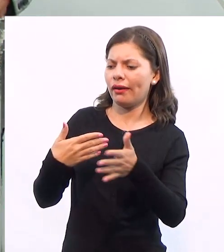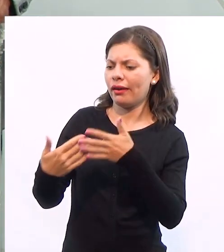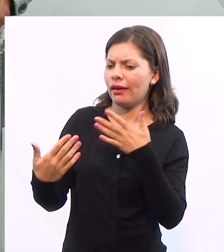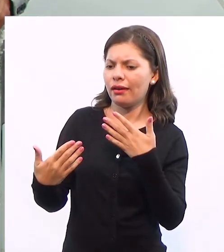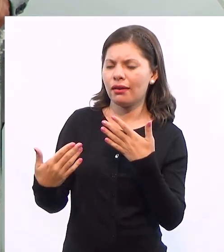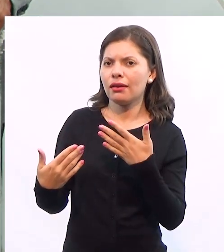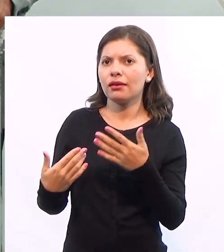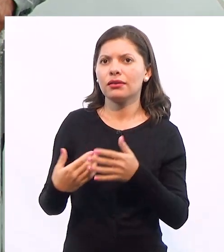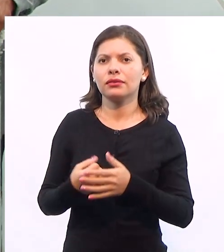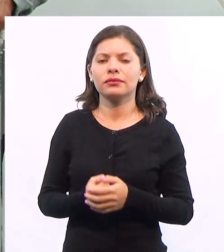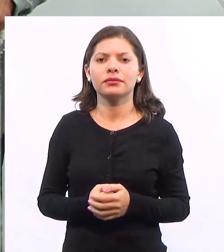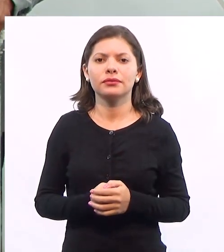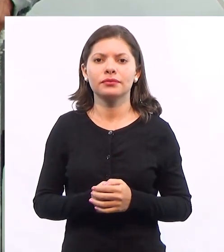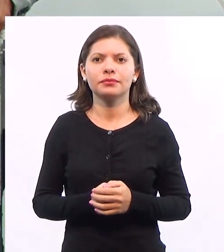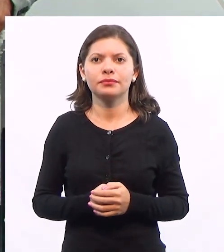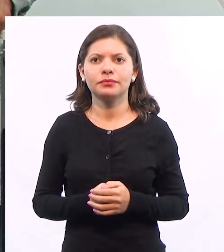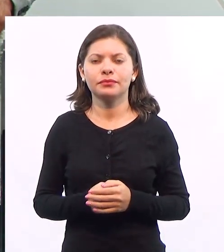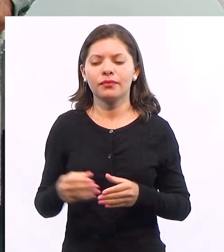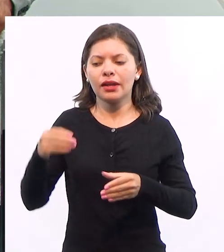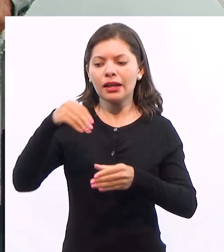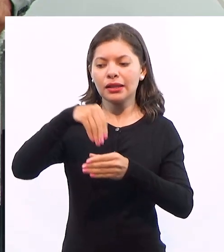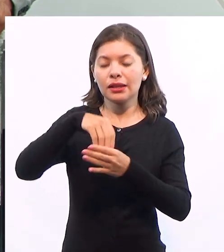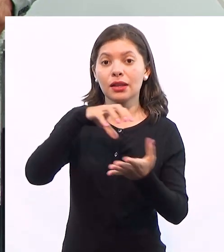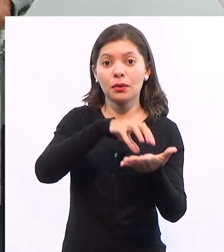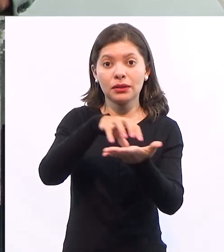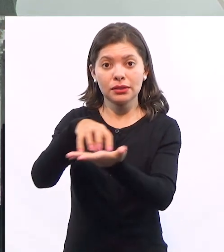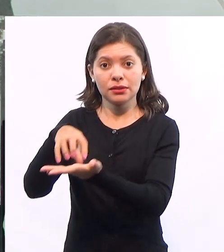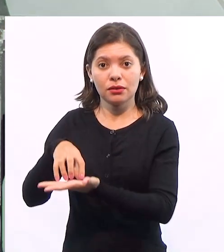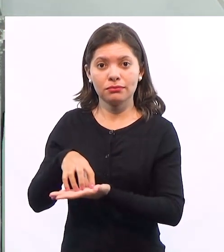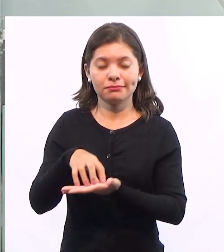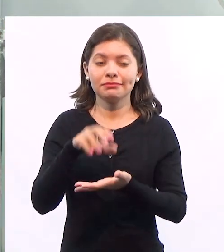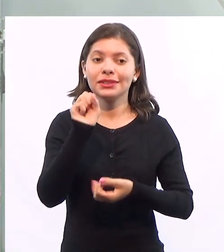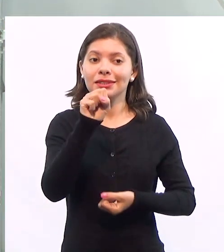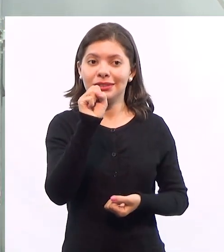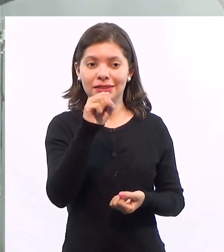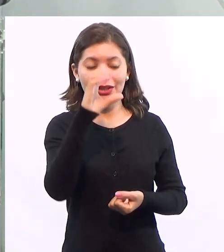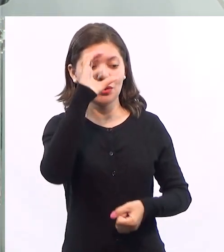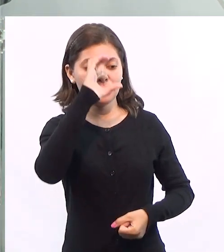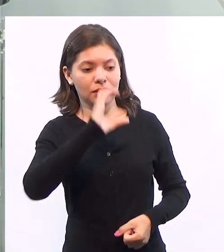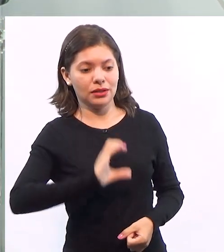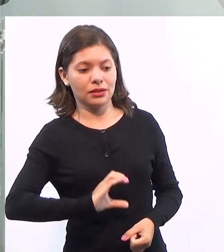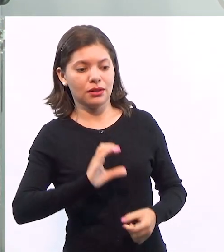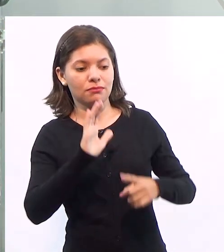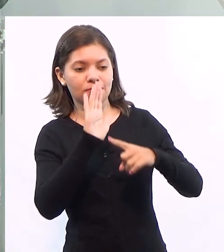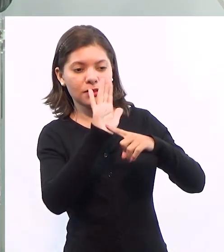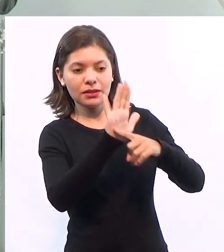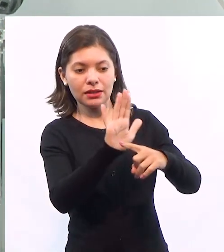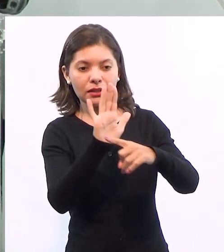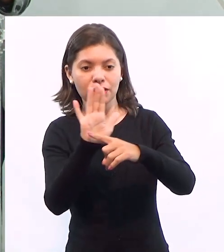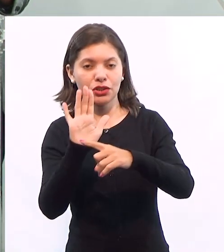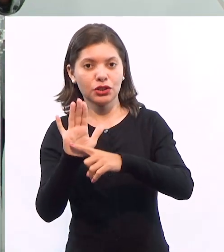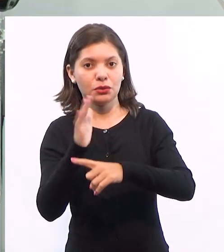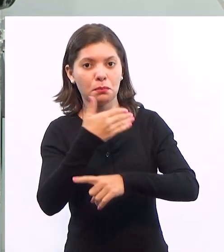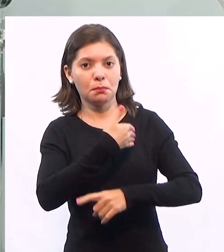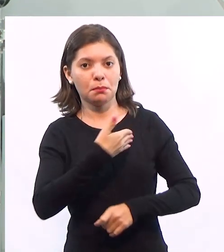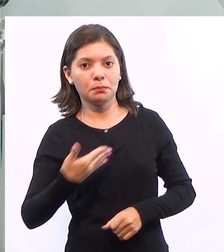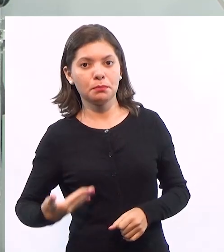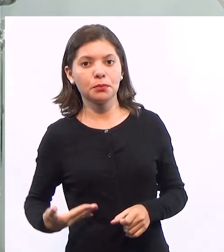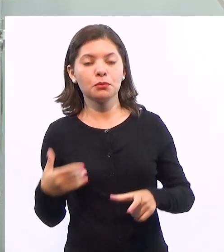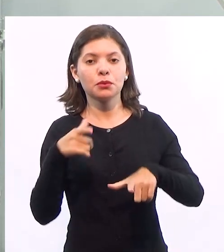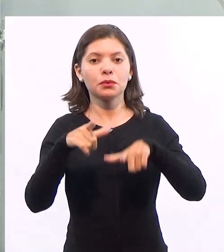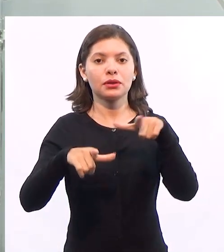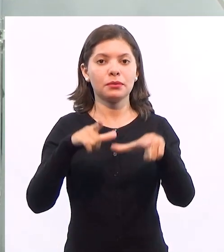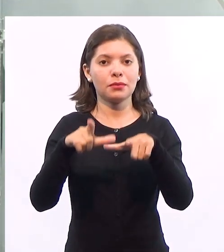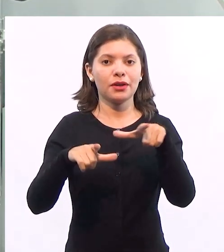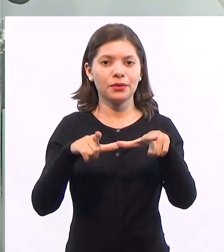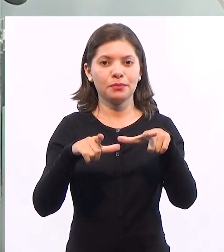privado, interfere na organização? Sim. É o cidadão que está sendo atendido pelo serviço público. E